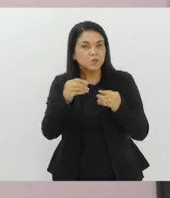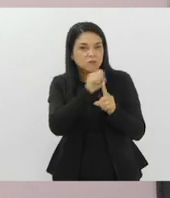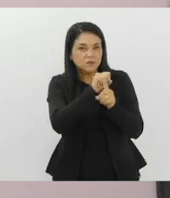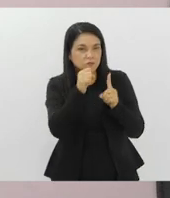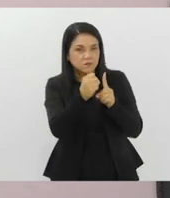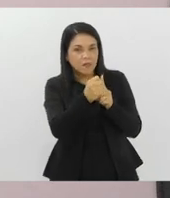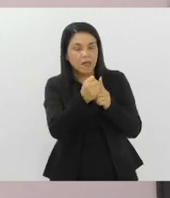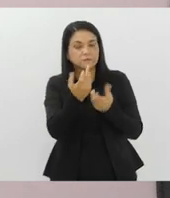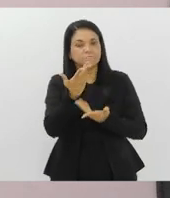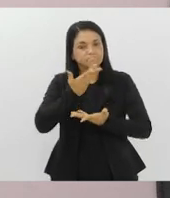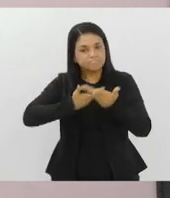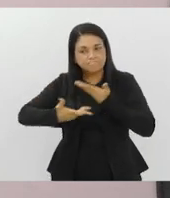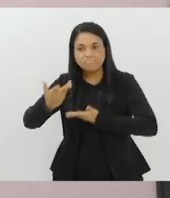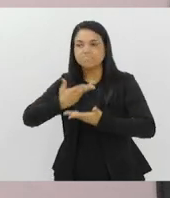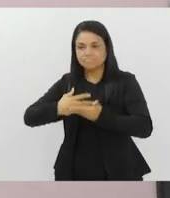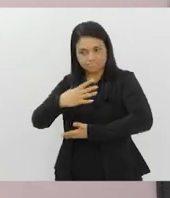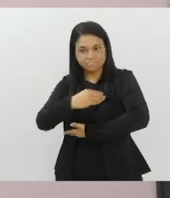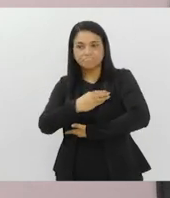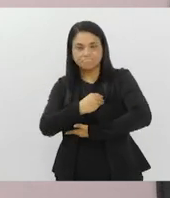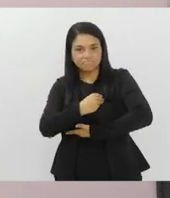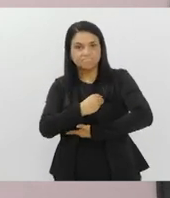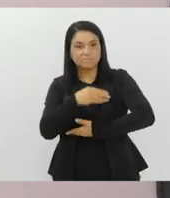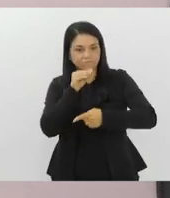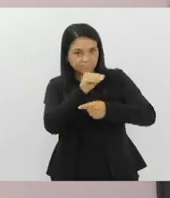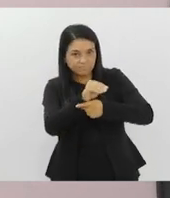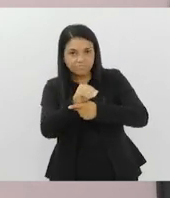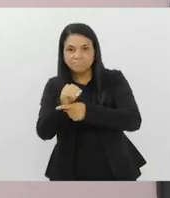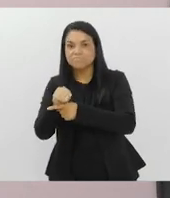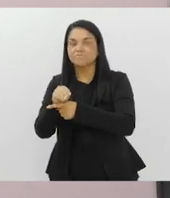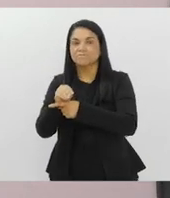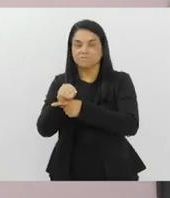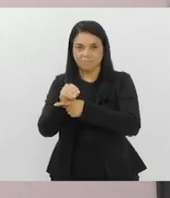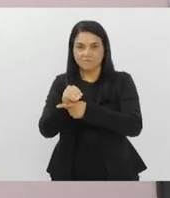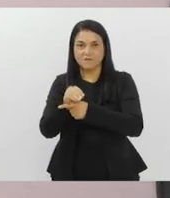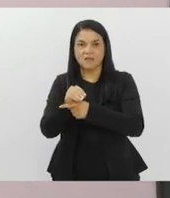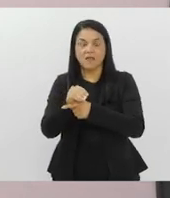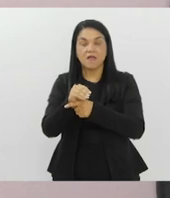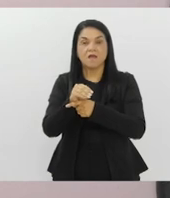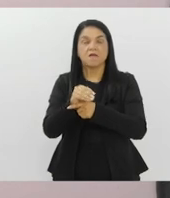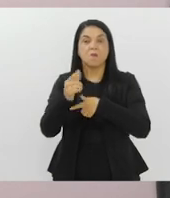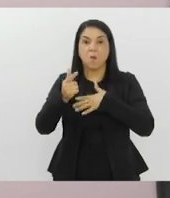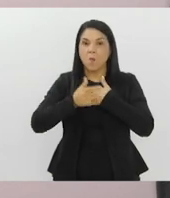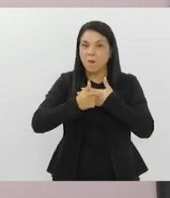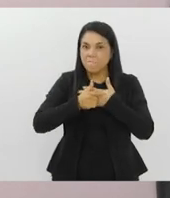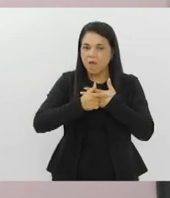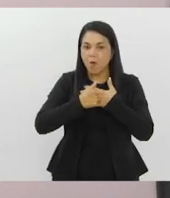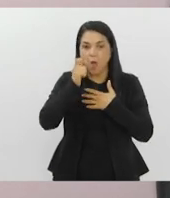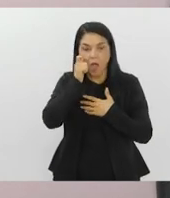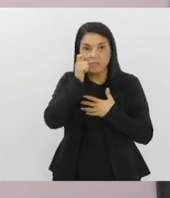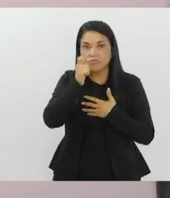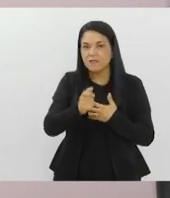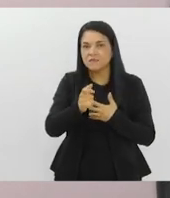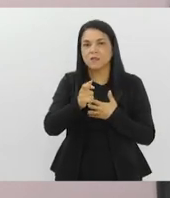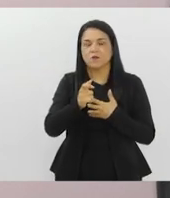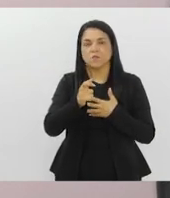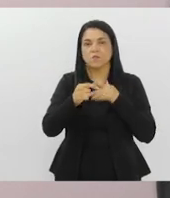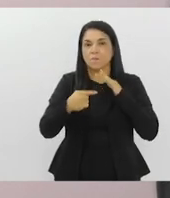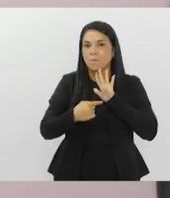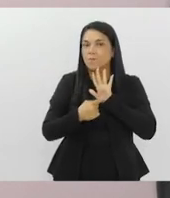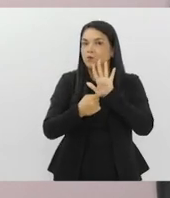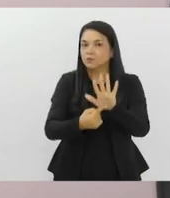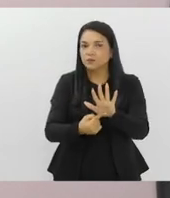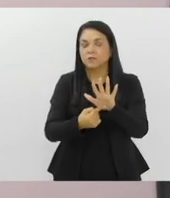precisa estar envolvida. E nosso papel é estar chamando a atenção disso o tempo todo, né? Se a prevalência do aleitamento